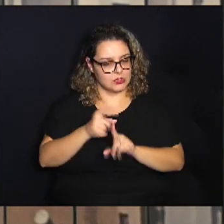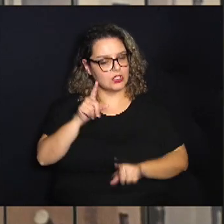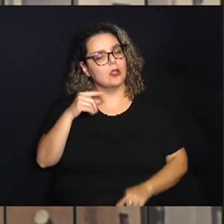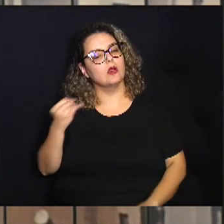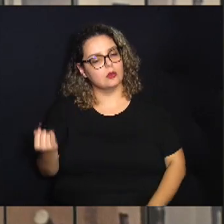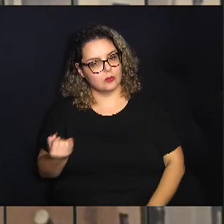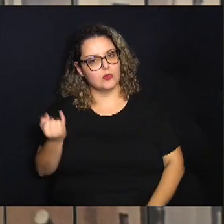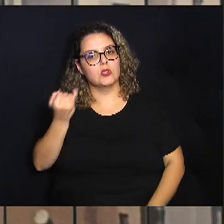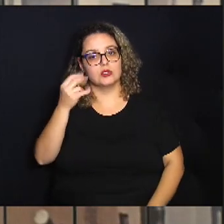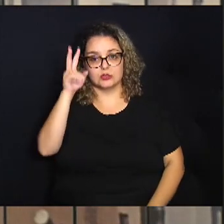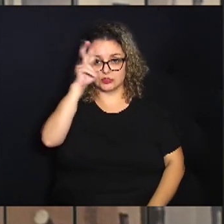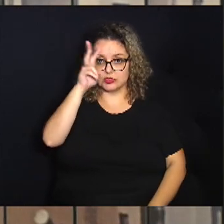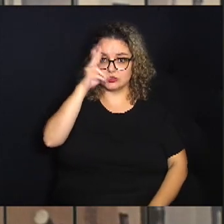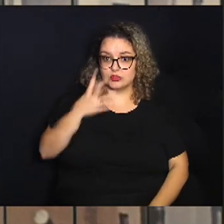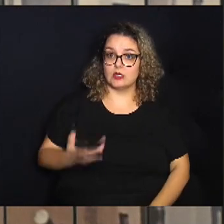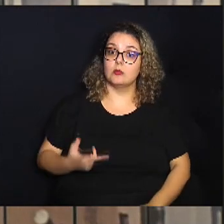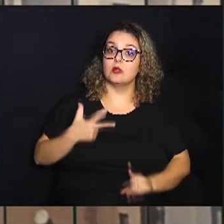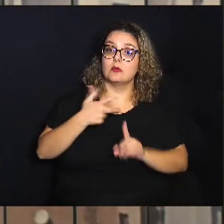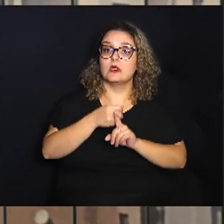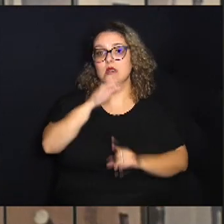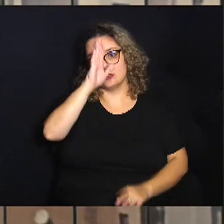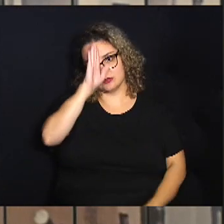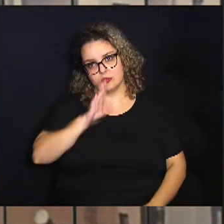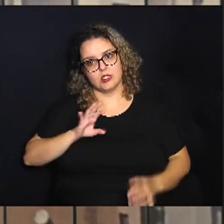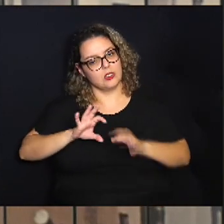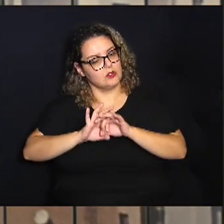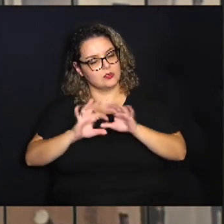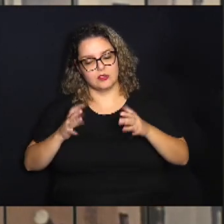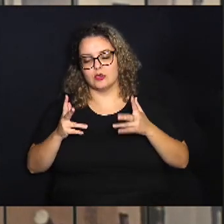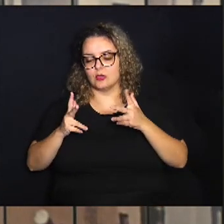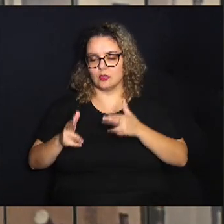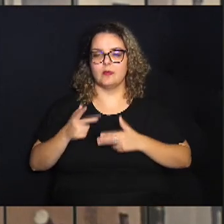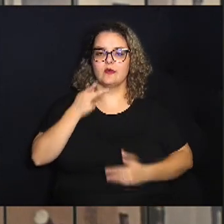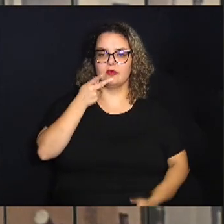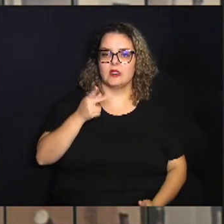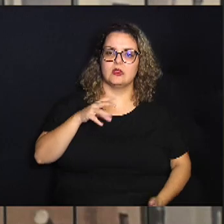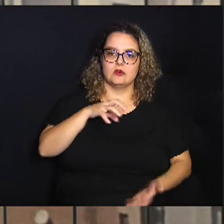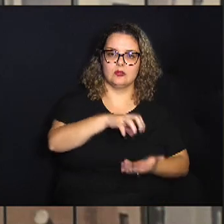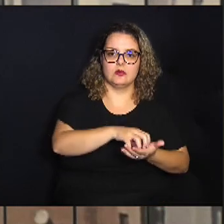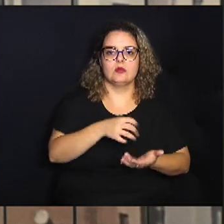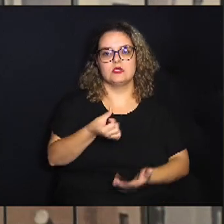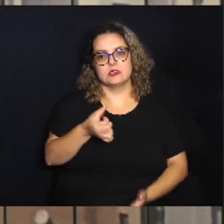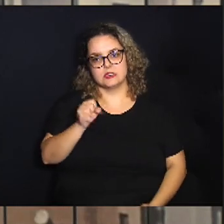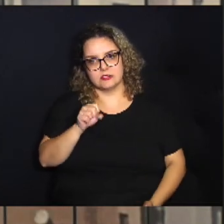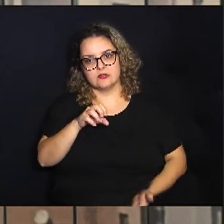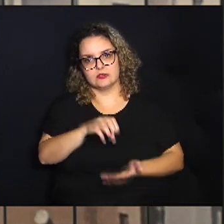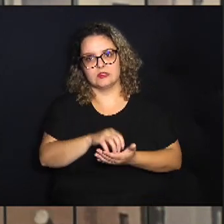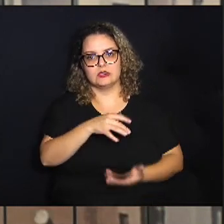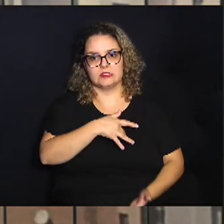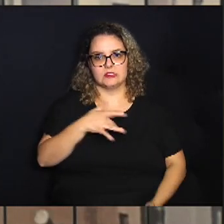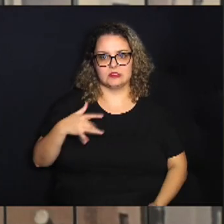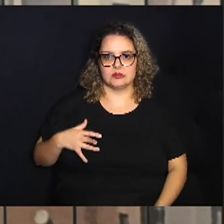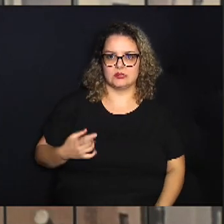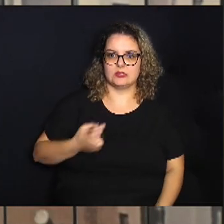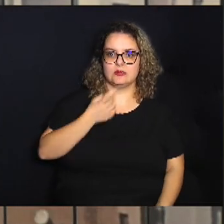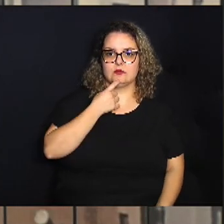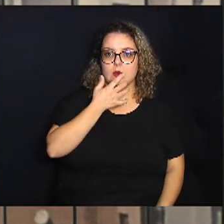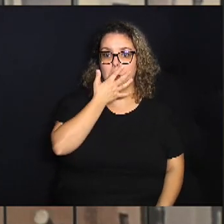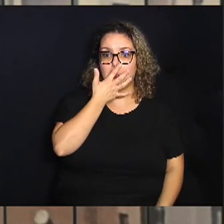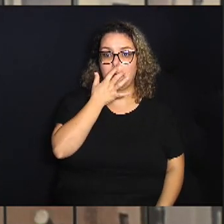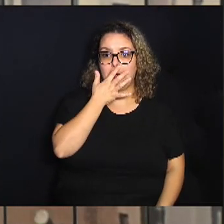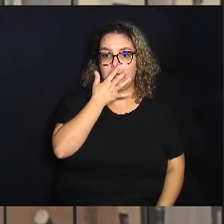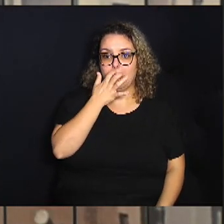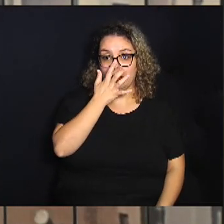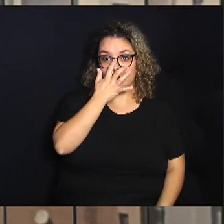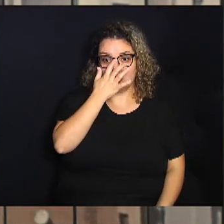importante. Lembrando que a vacina é de graça e está disponível, como eu falei, em todos os 68 centros de saúde de Campinas.